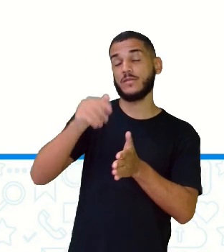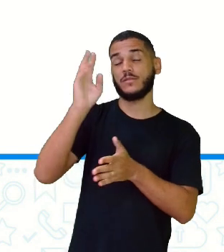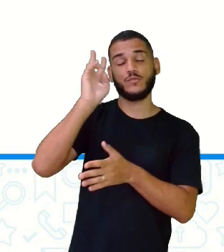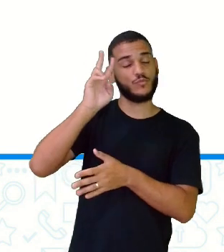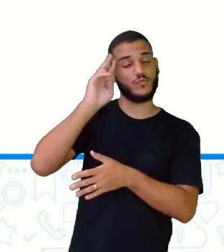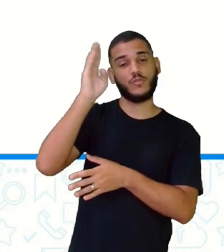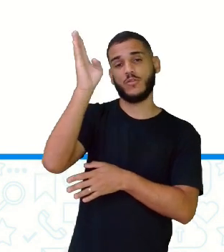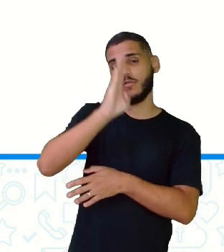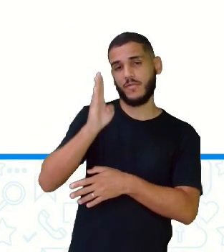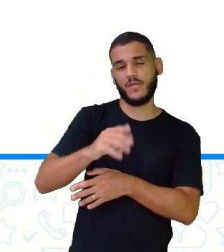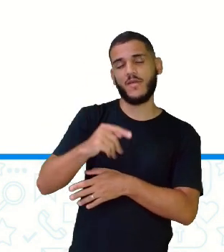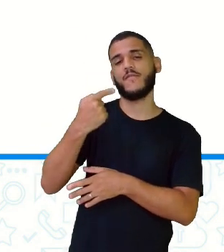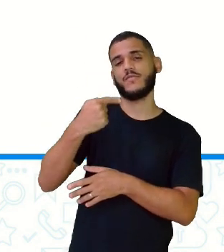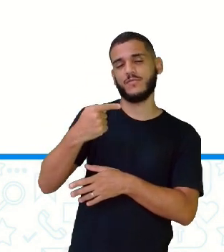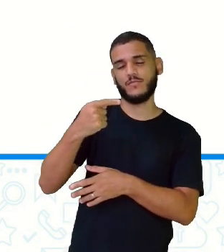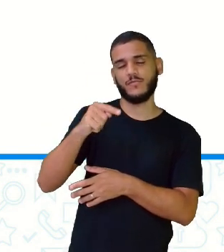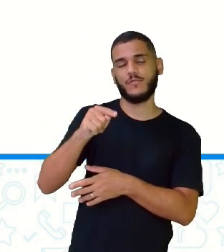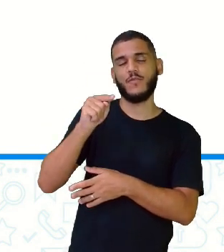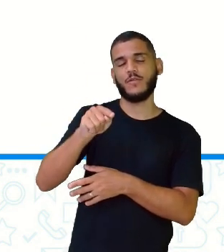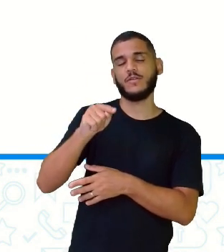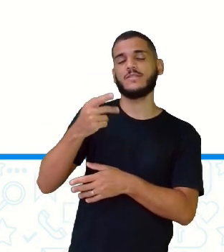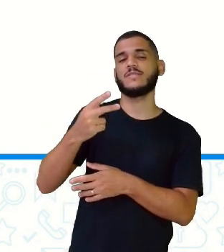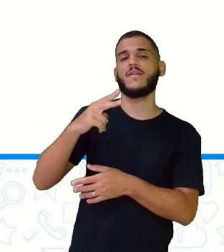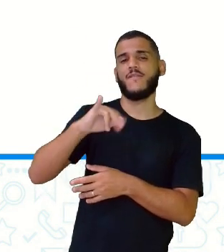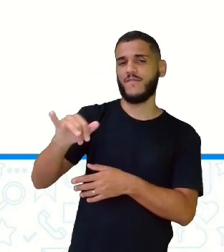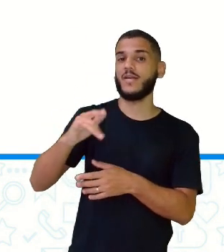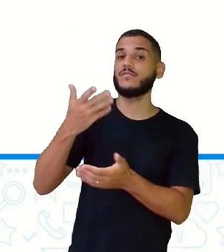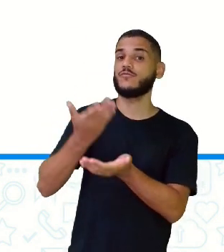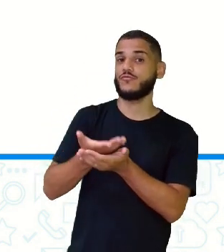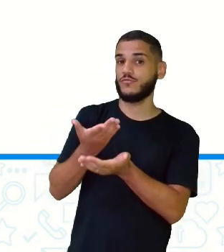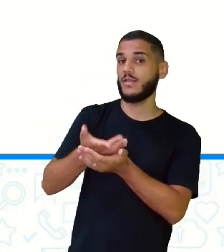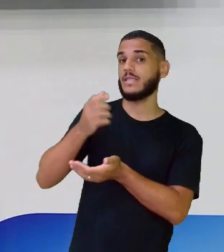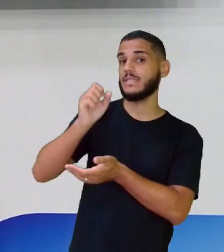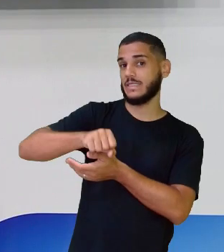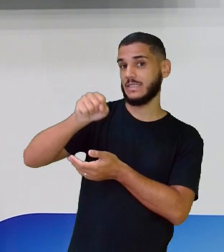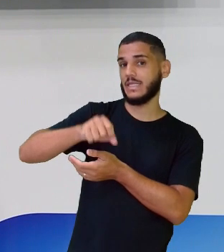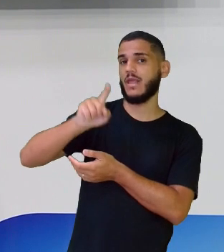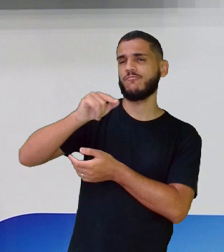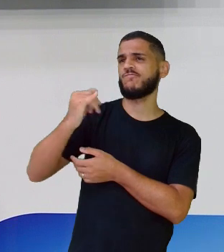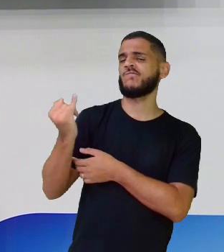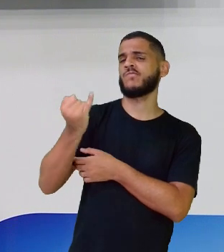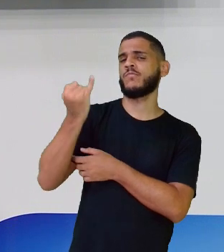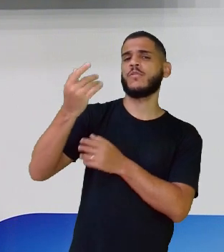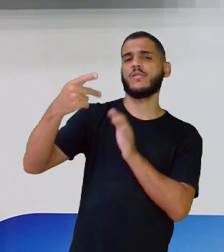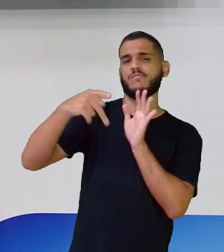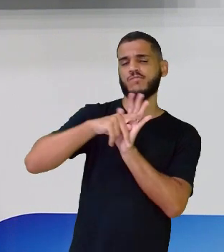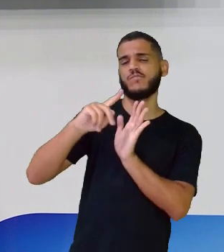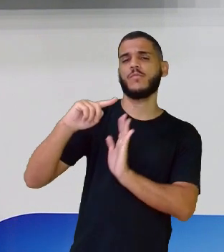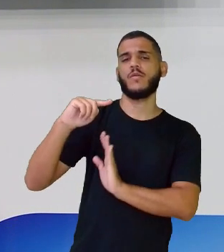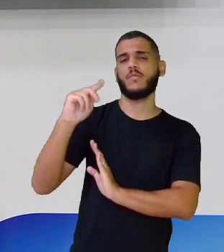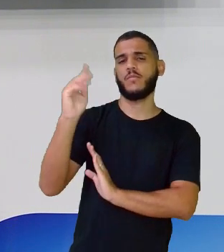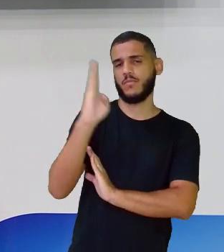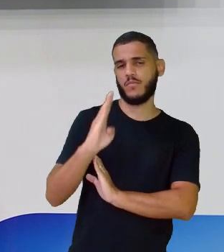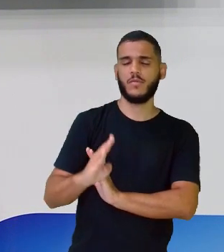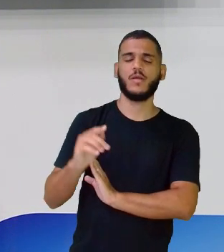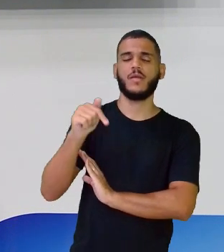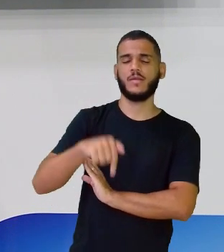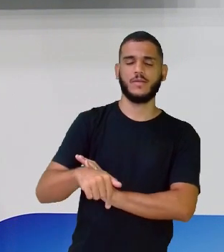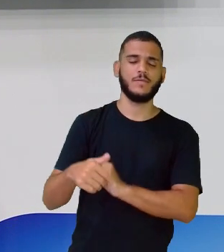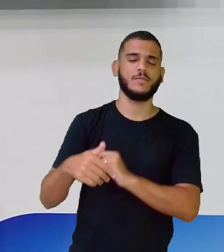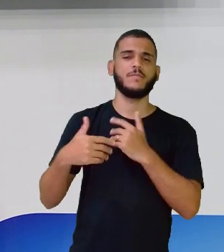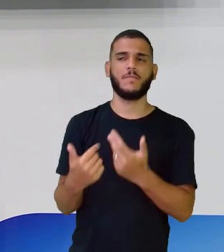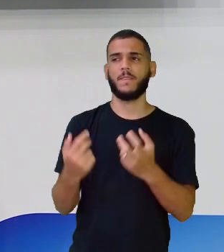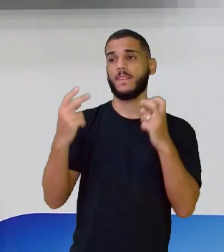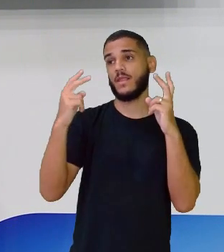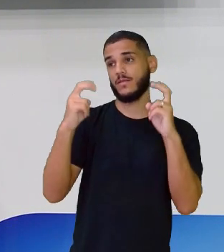não estudou, vai estudar sim, porque foi muito relevante aqui para o nosso país. E aí, tem uma das mais